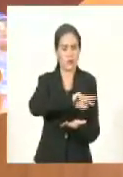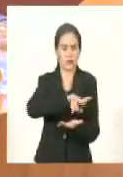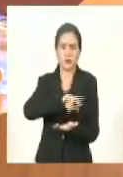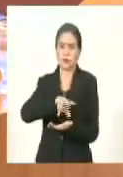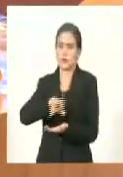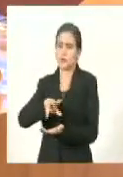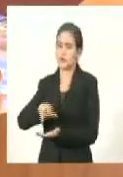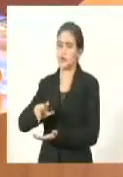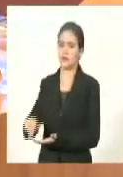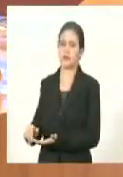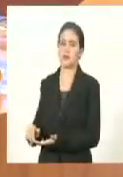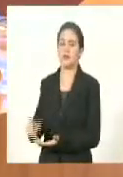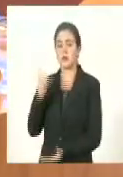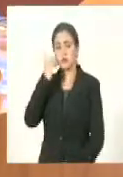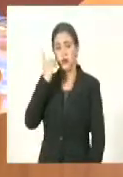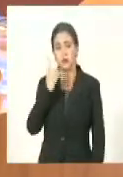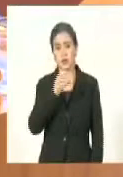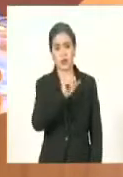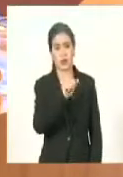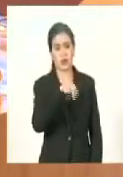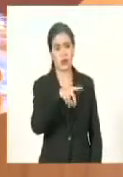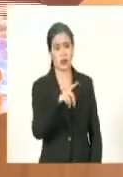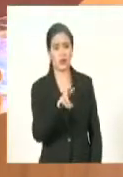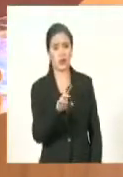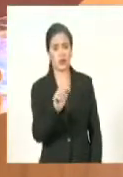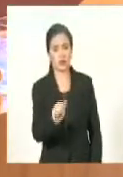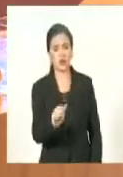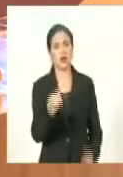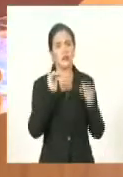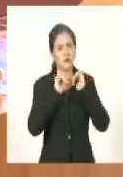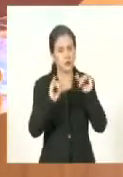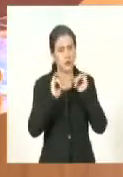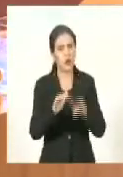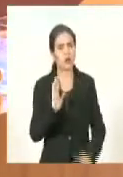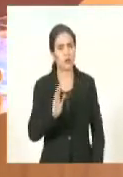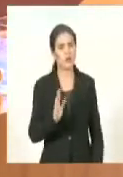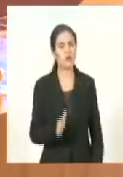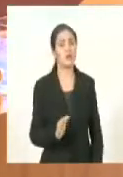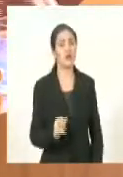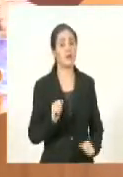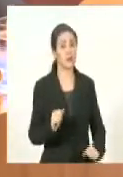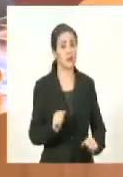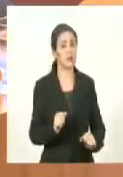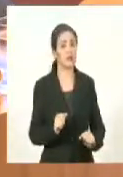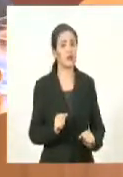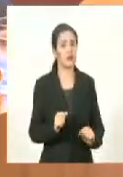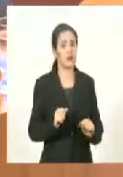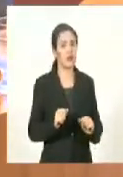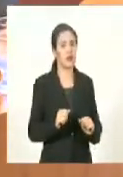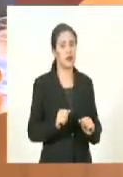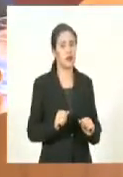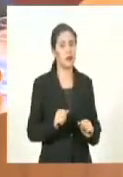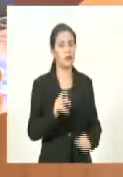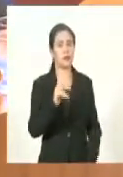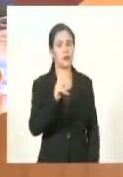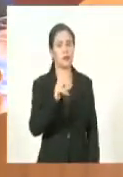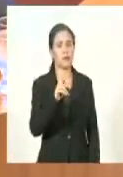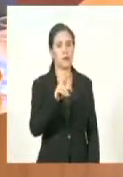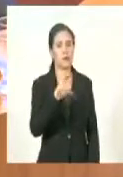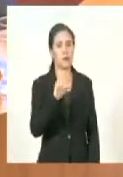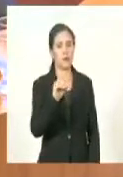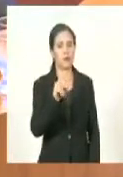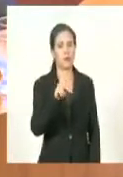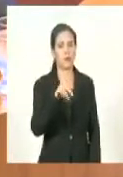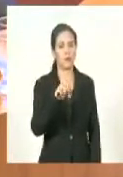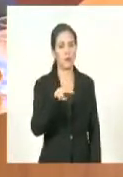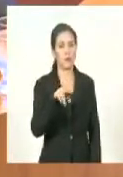falou de questões que podem envolver propina de 40% na saúde do deputado Estado. Deputado